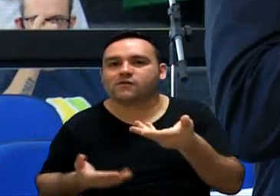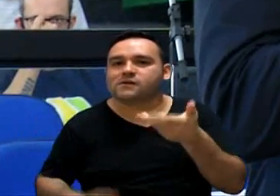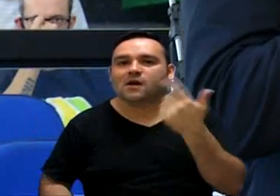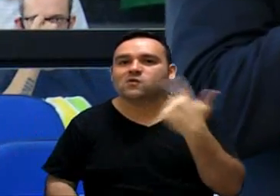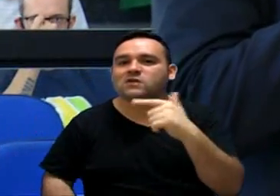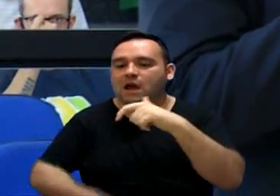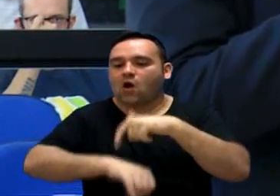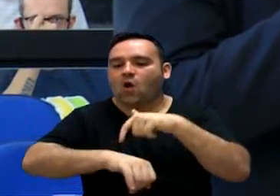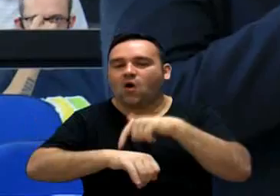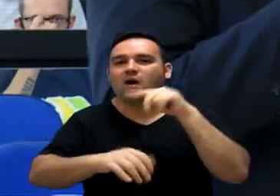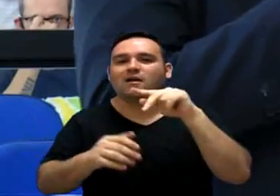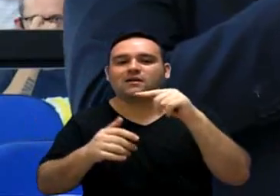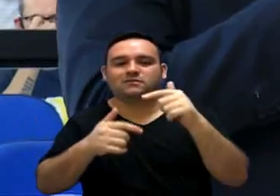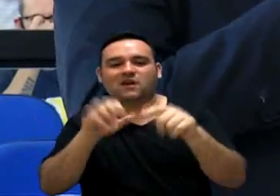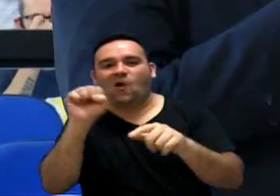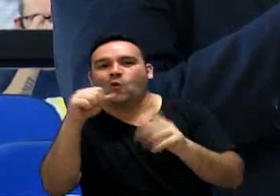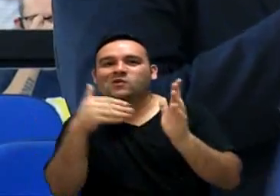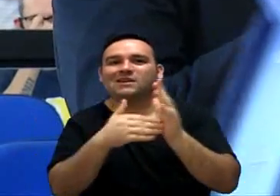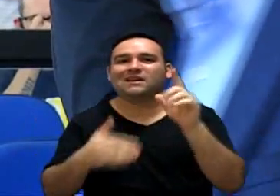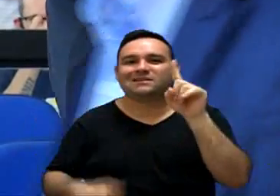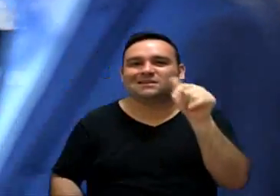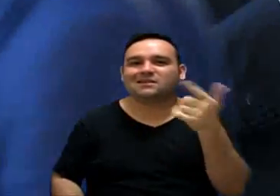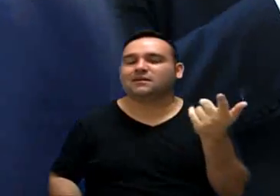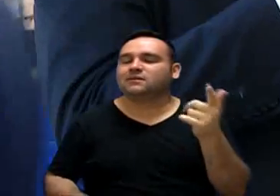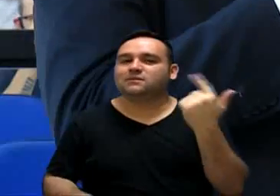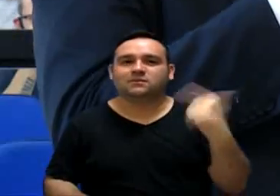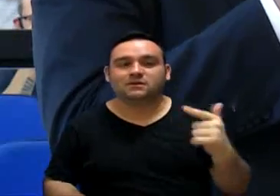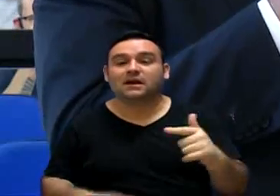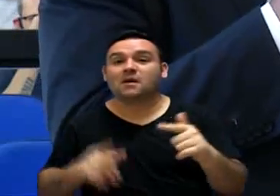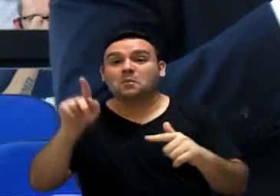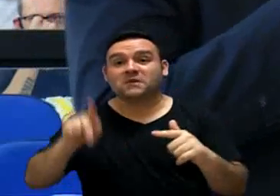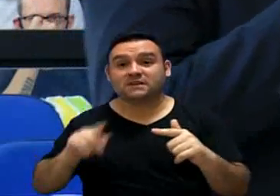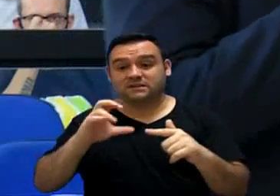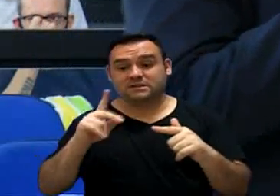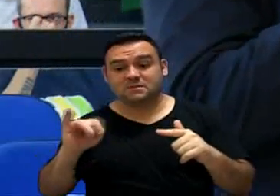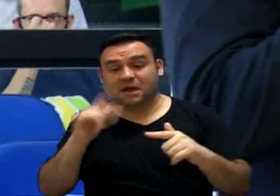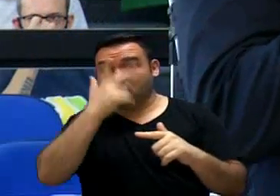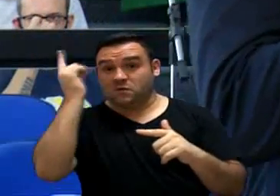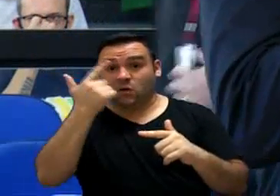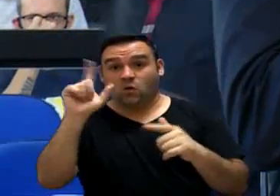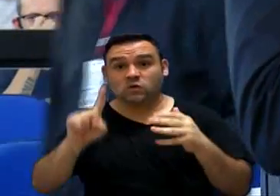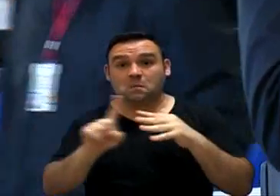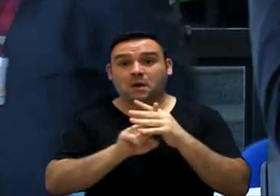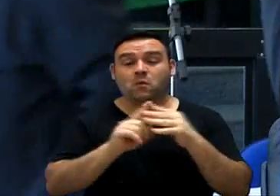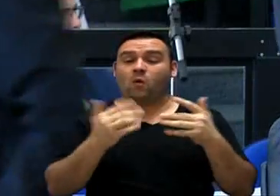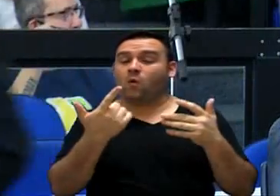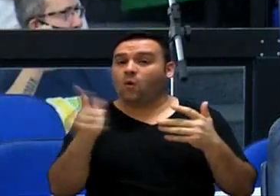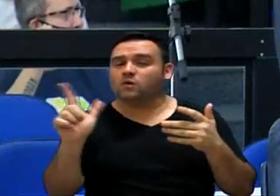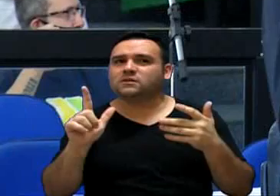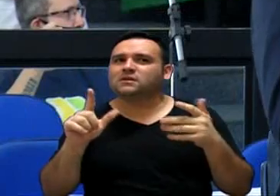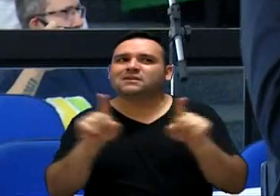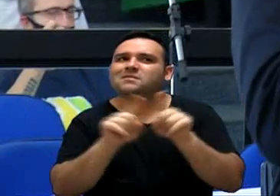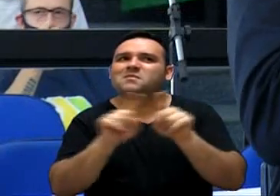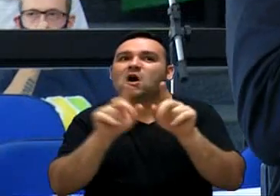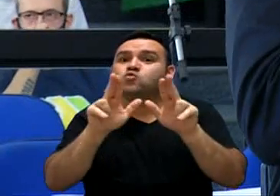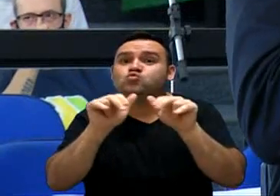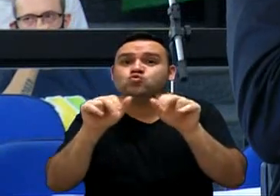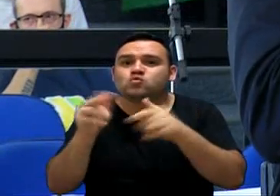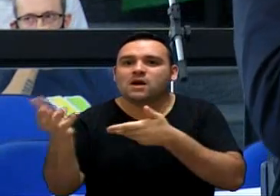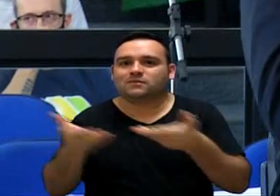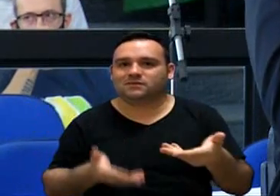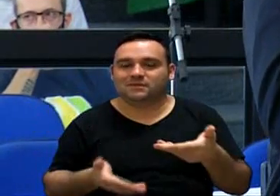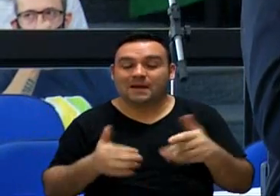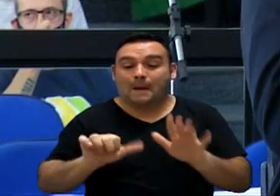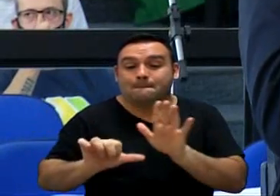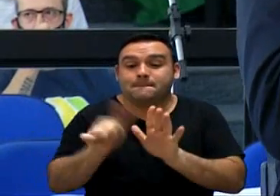em horário comercial, pelo presidente da CPI ou qualquer outro membro, em qualquer outro instante.